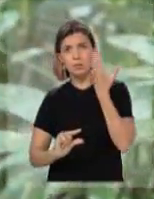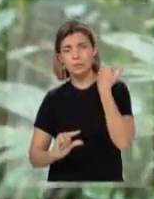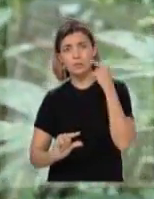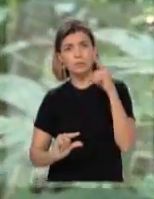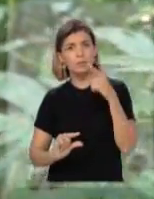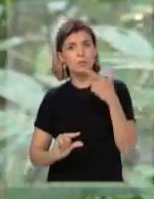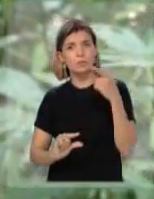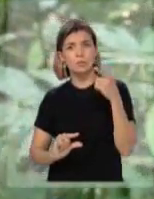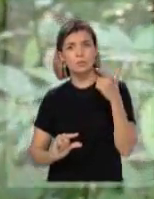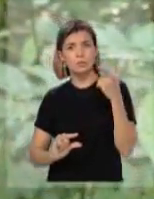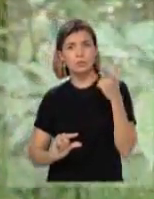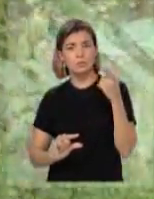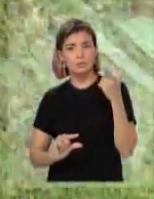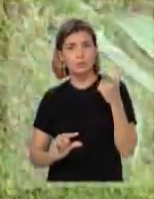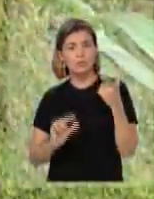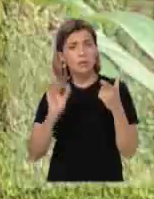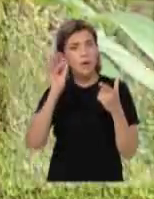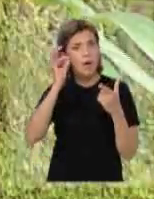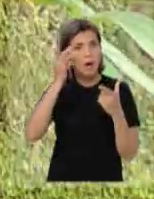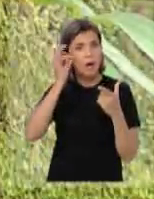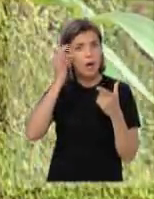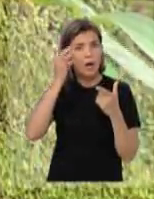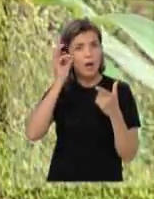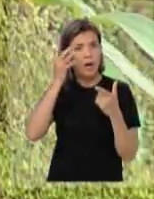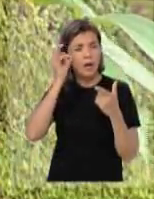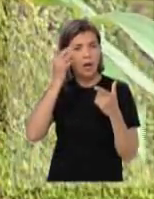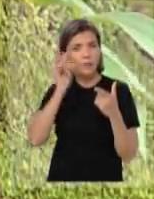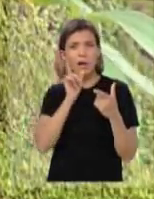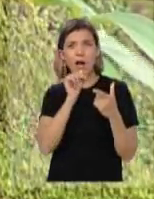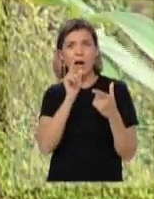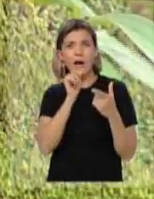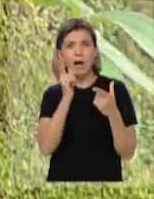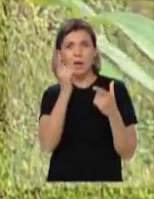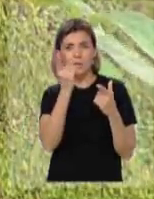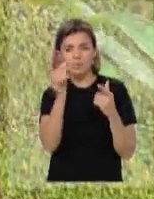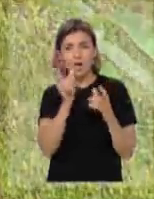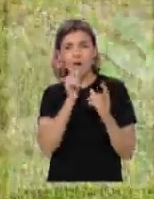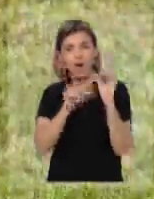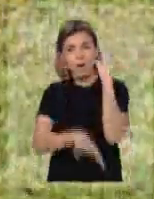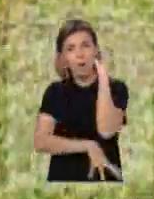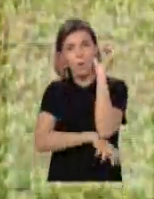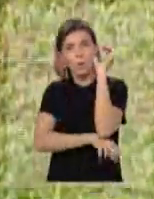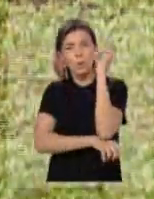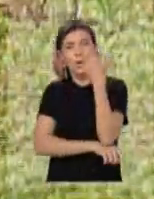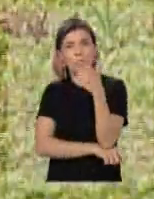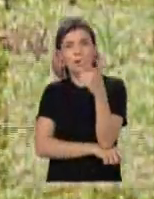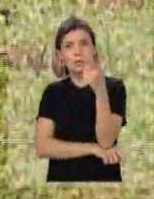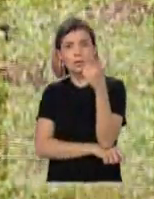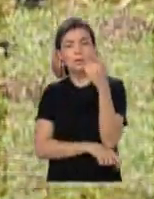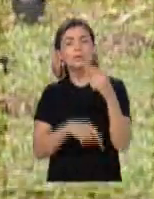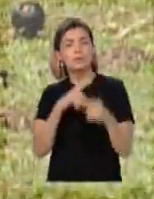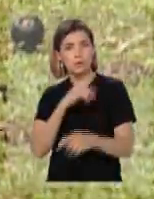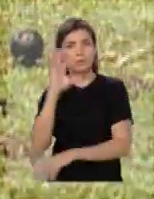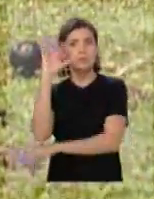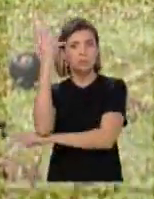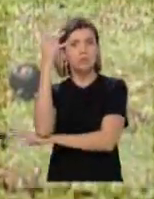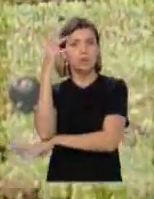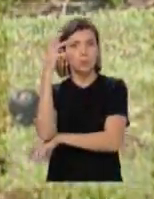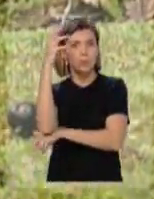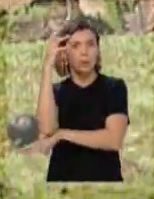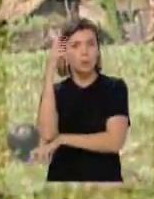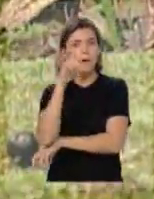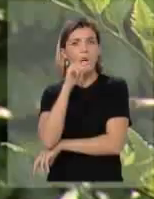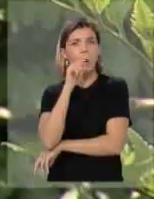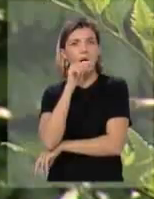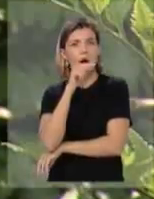possuem vasos condutores para o transporte rápido e de longas distâncias de água e de nutrientes, como possuem os demais